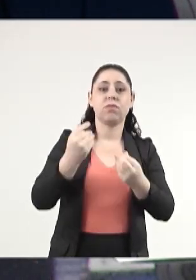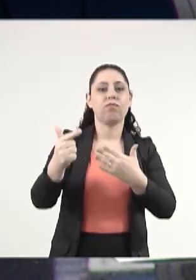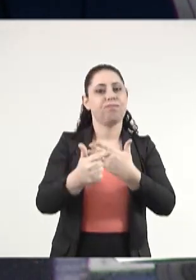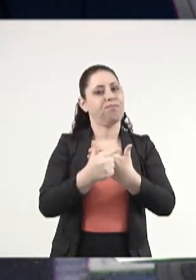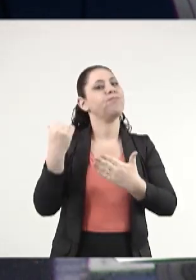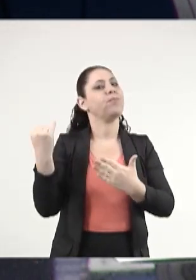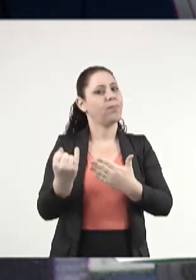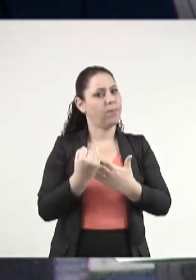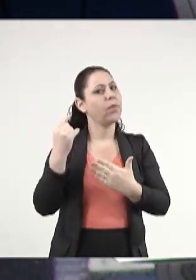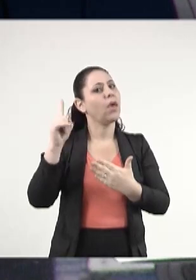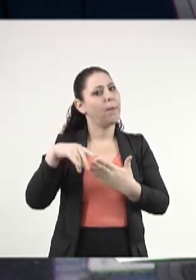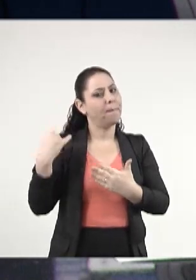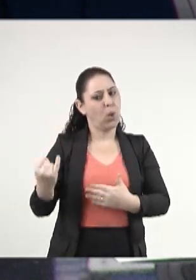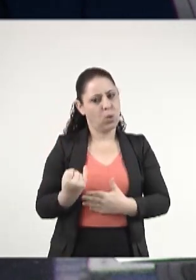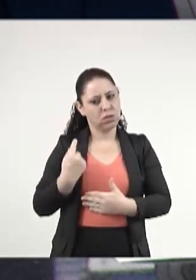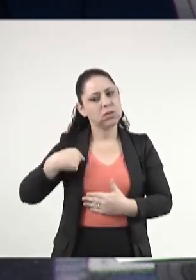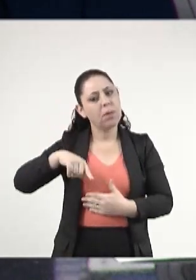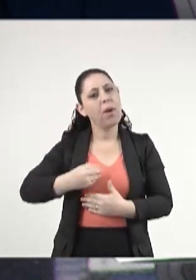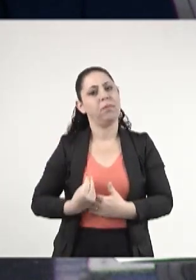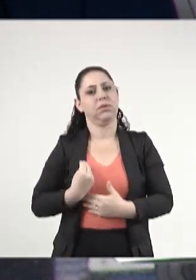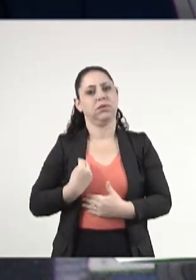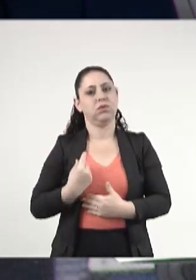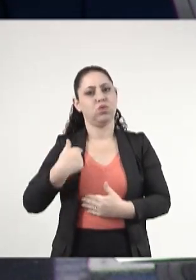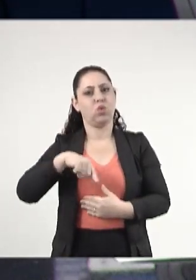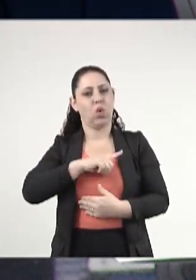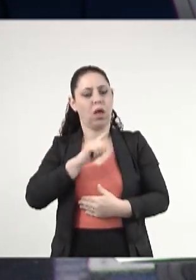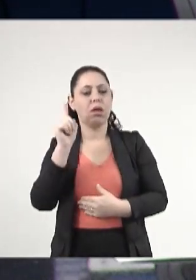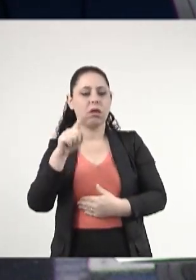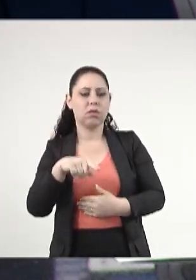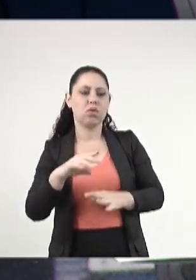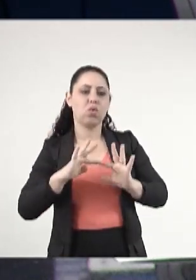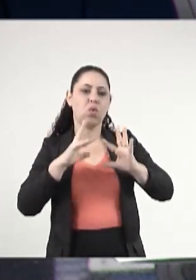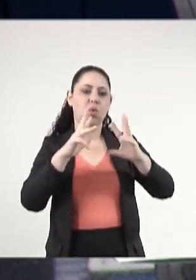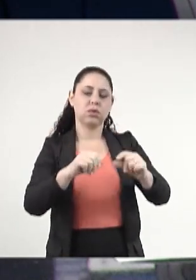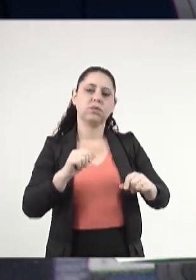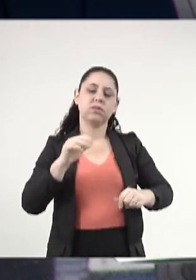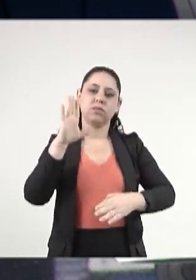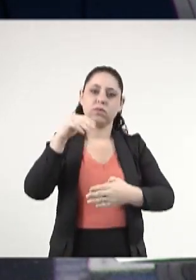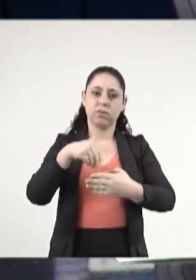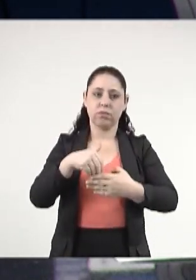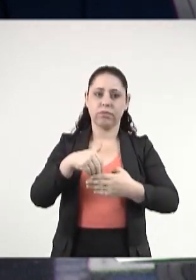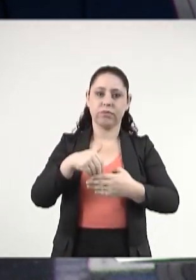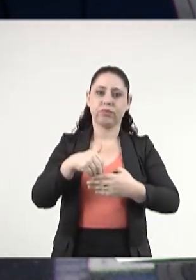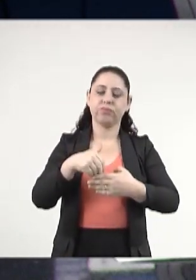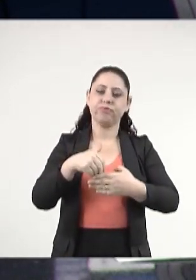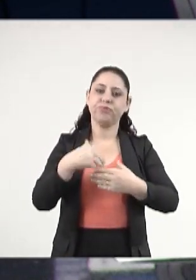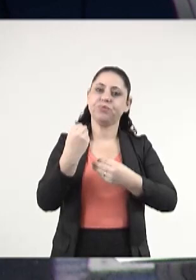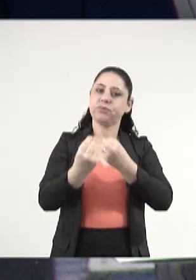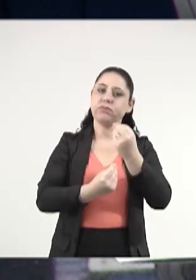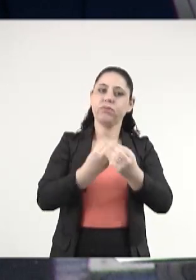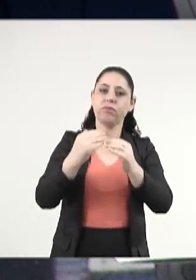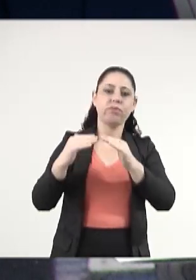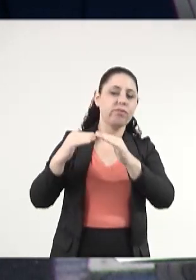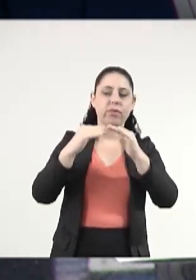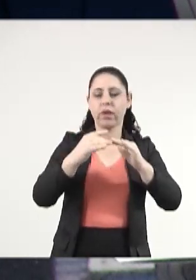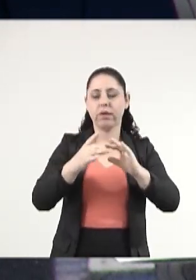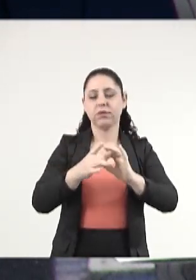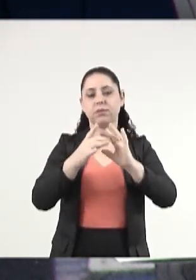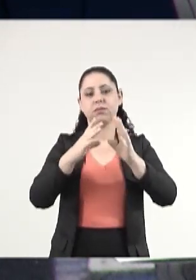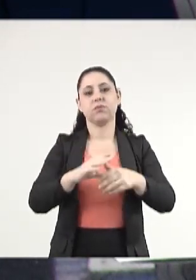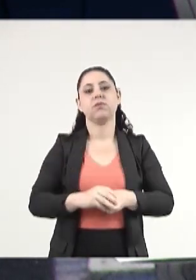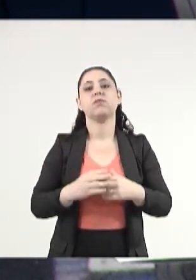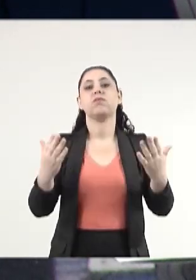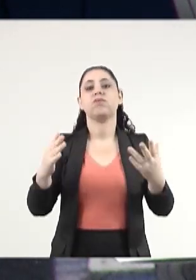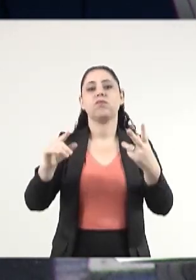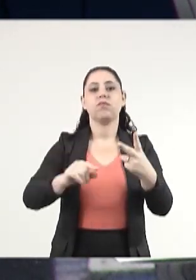papel político e é importante a participação nas eleições, no exercício da democracia.